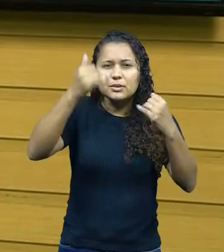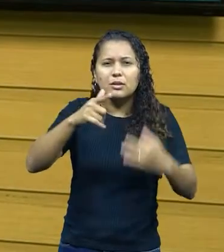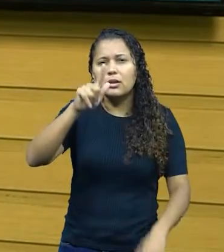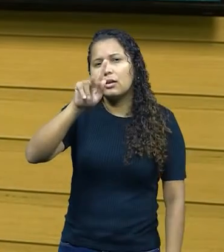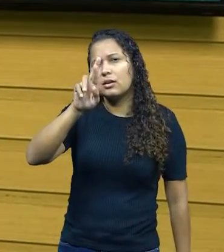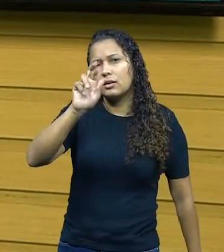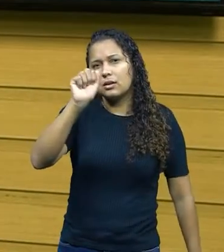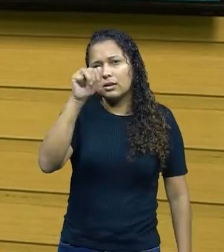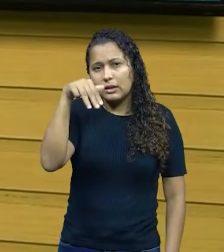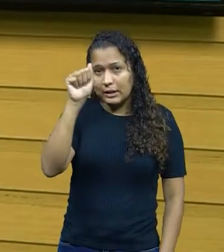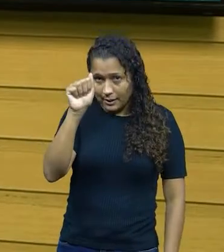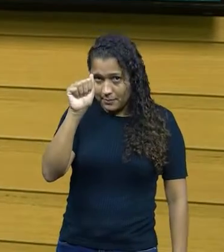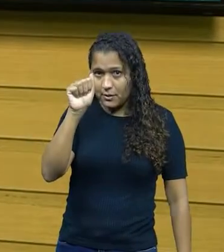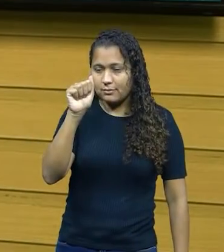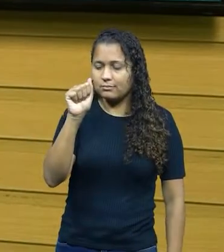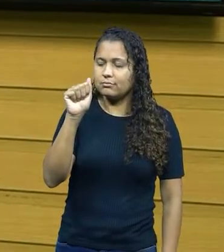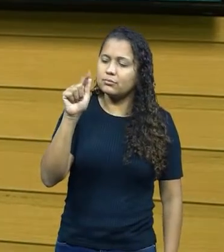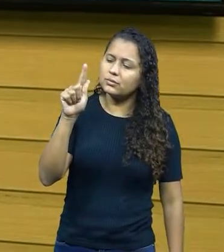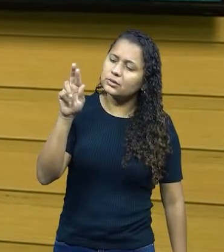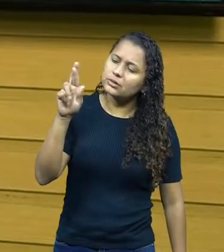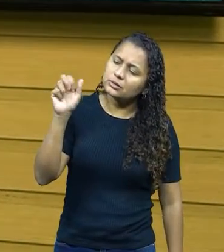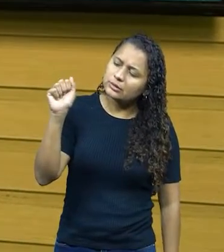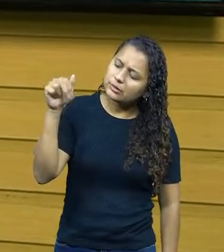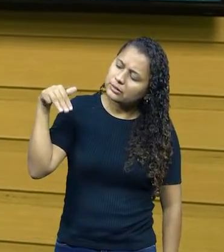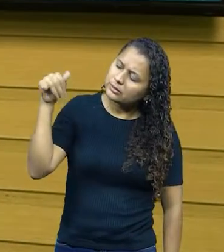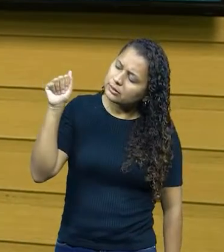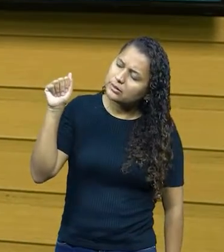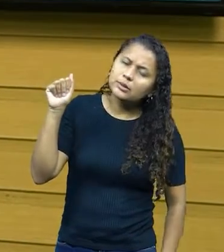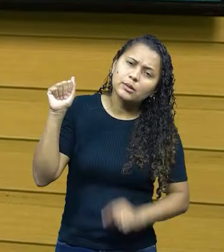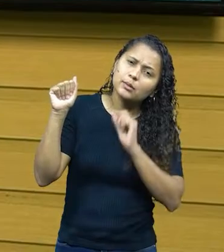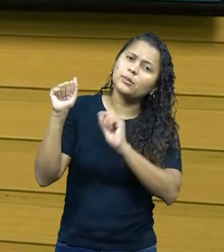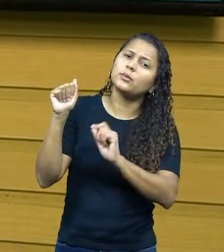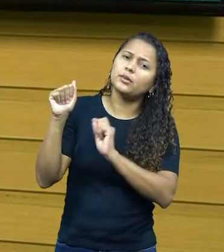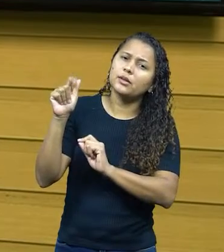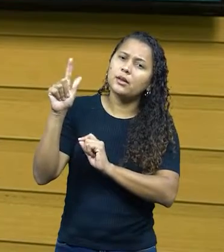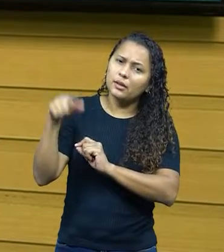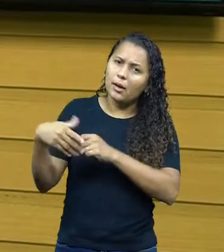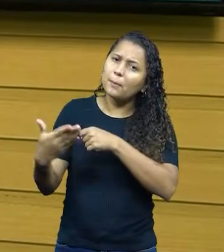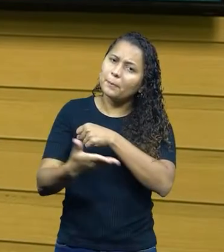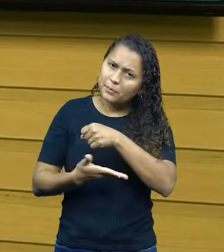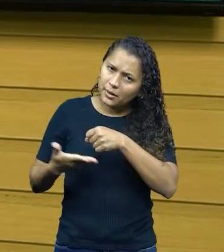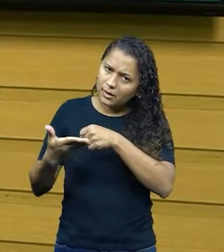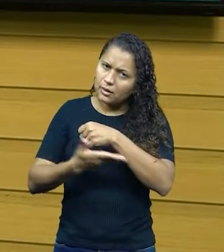Bom, a grama, ela é uma unidade de medida base.